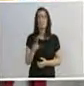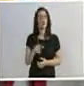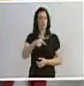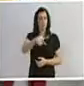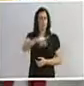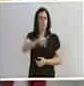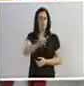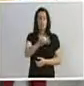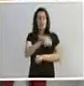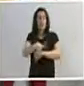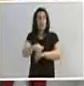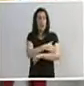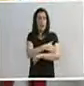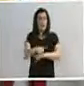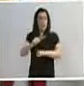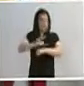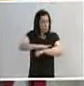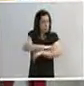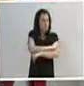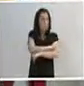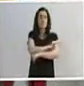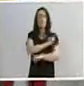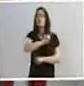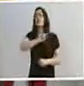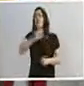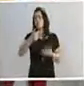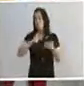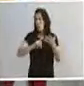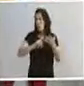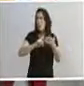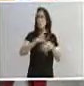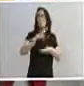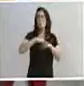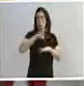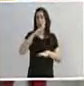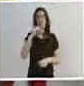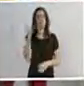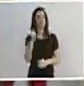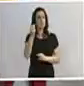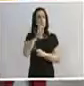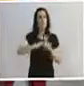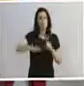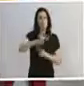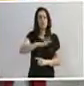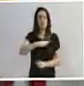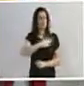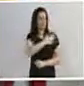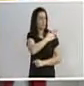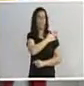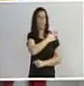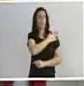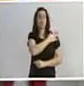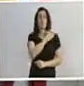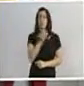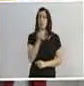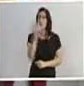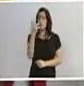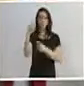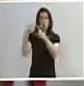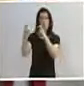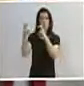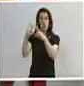ruas pavimentadas e serão tantas outras que são importantes para a sociedade, que o prefeito Napoleão se deslocou a Florianópolis para assinar os